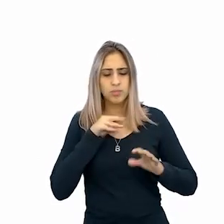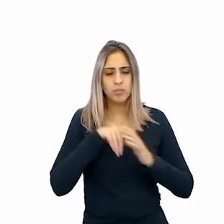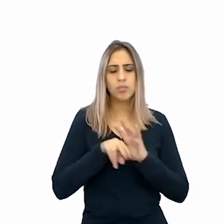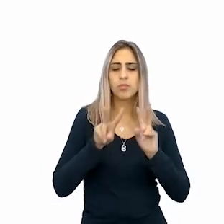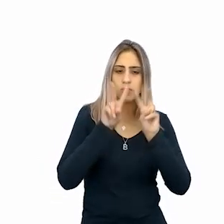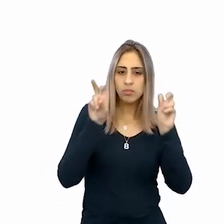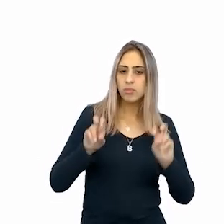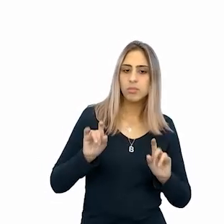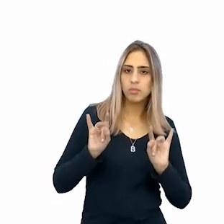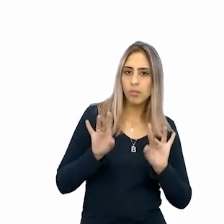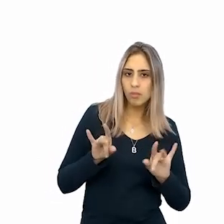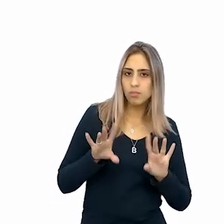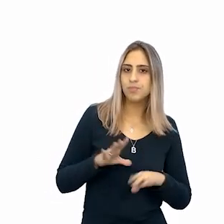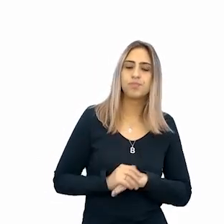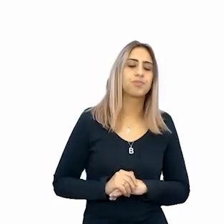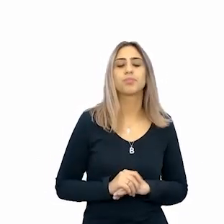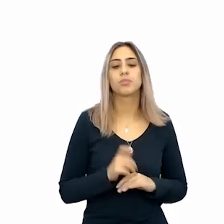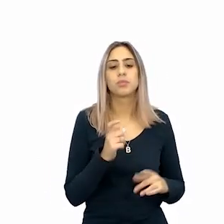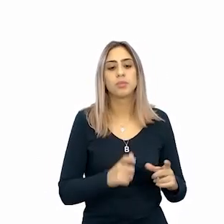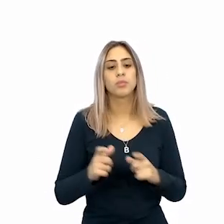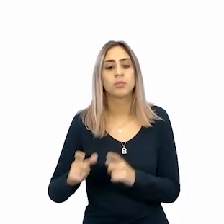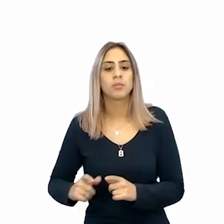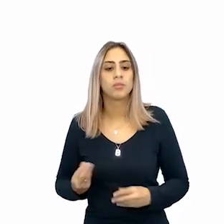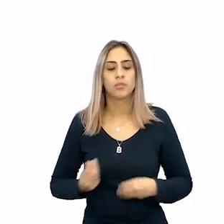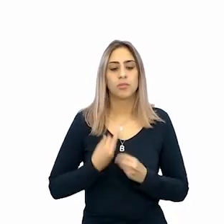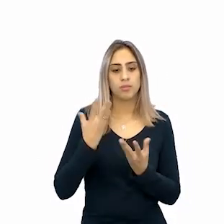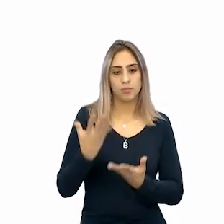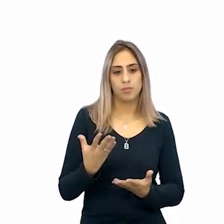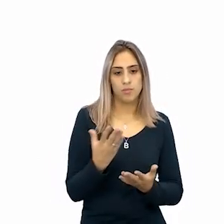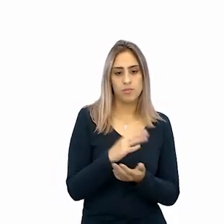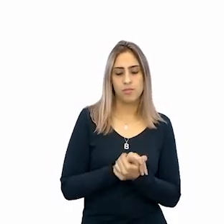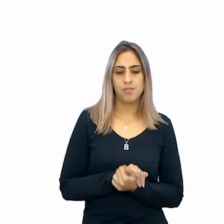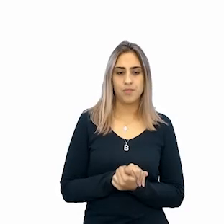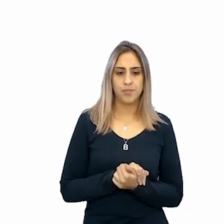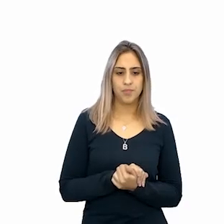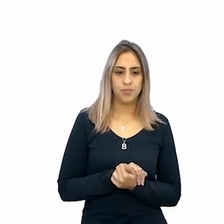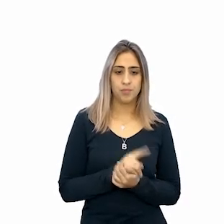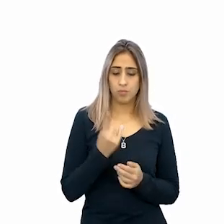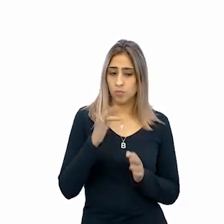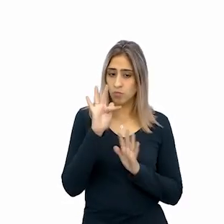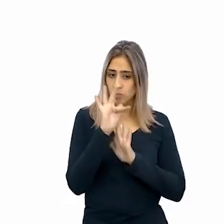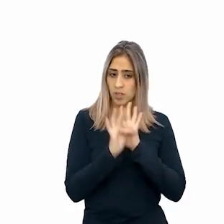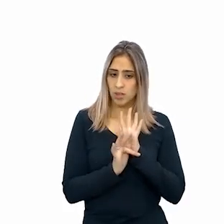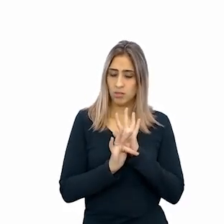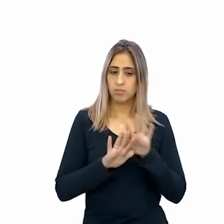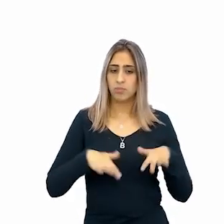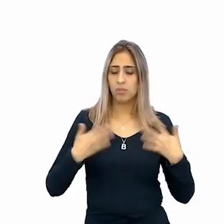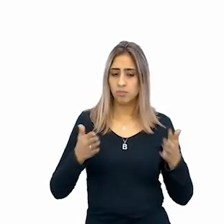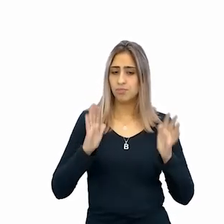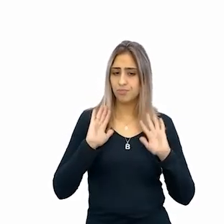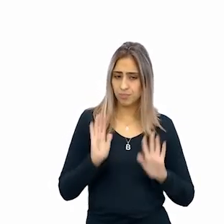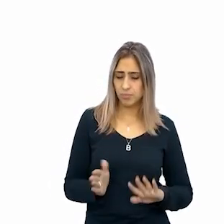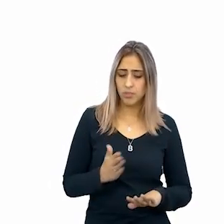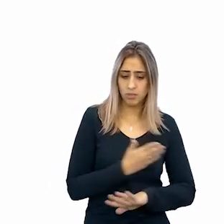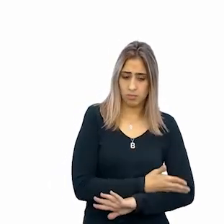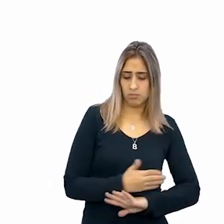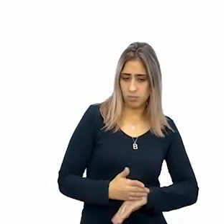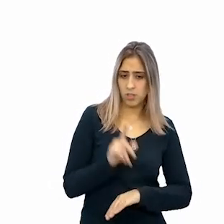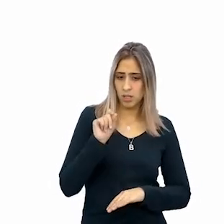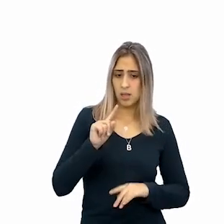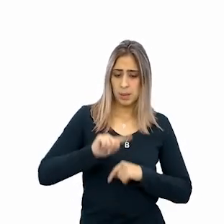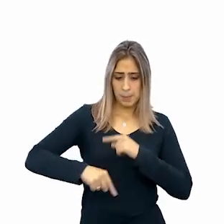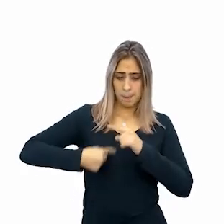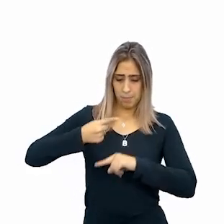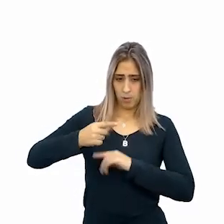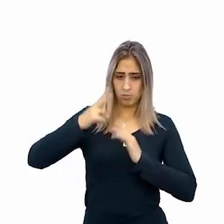questões específicas de localização de informação explícita em um texto. Então, já antecipe que,